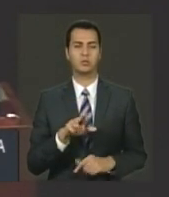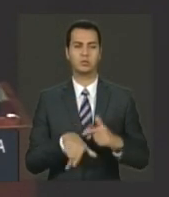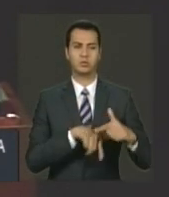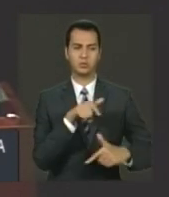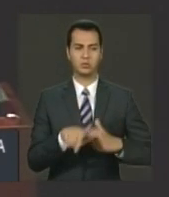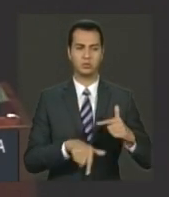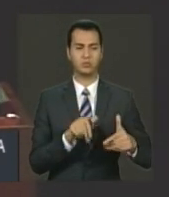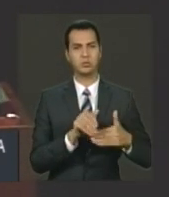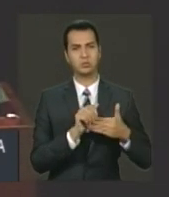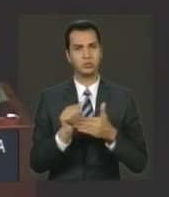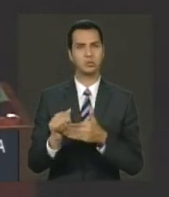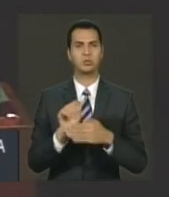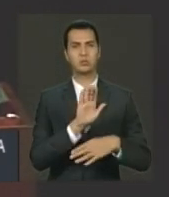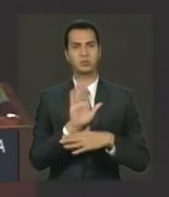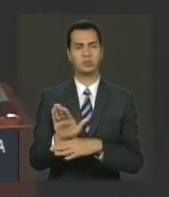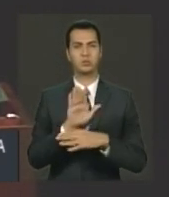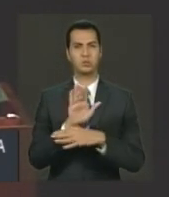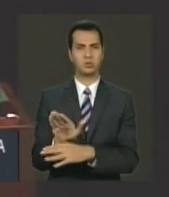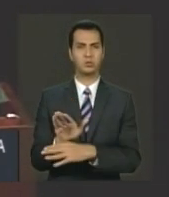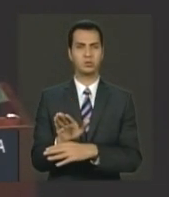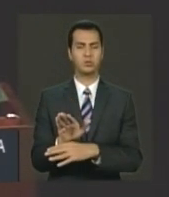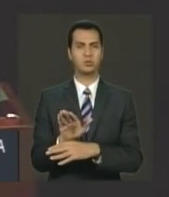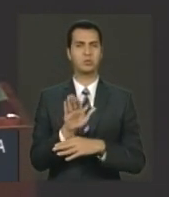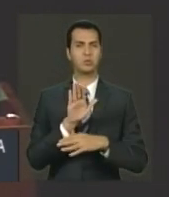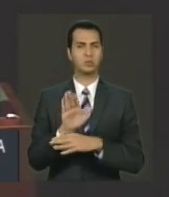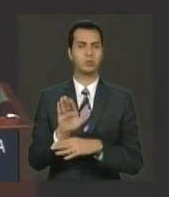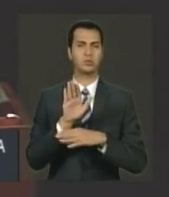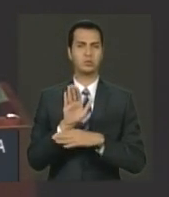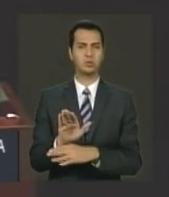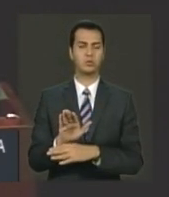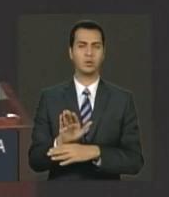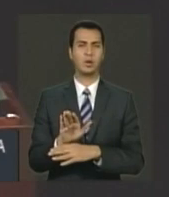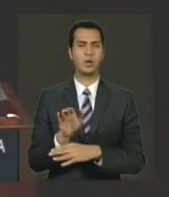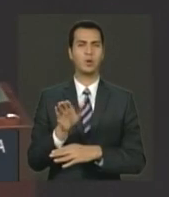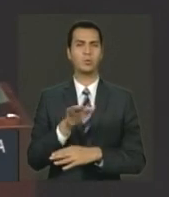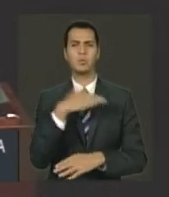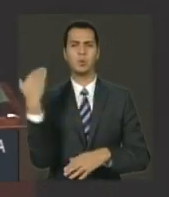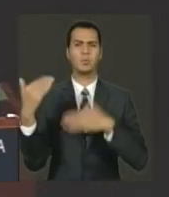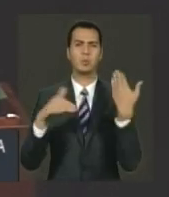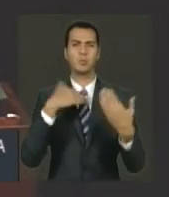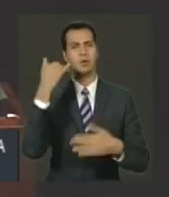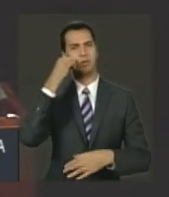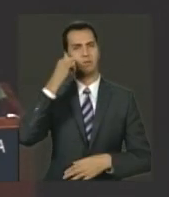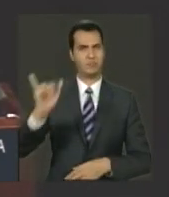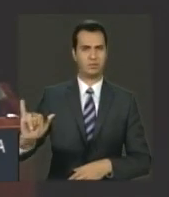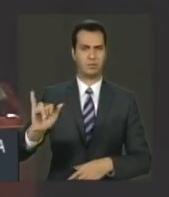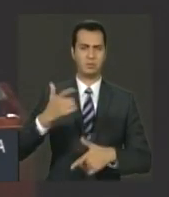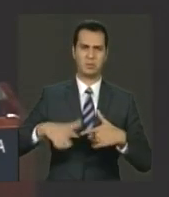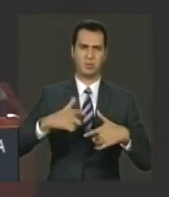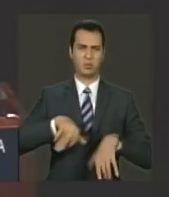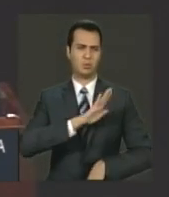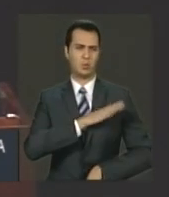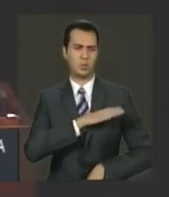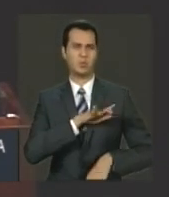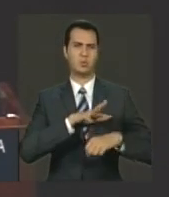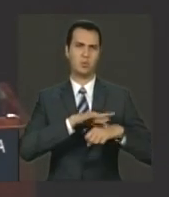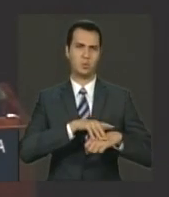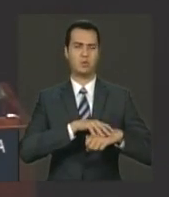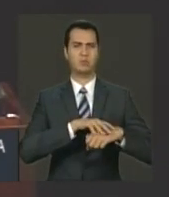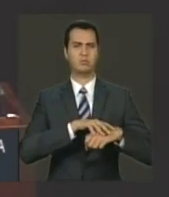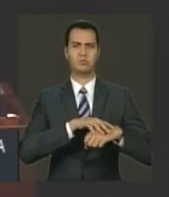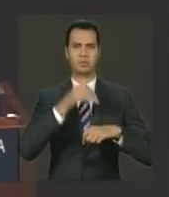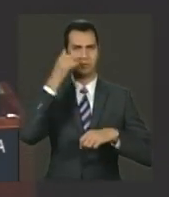para reduzir a mortalidade e morbidade da doença cardiovascular nesse país.